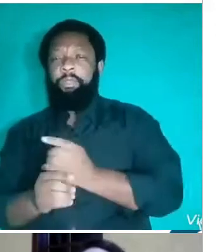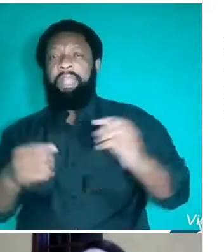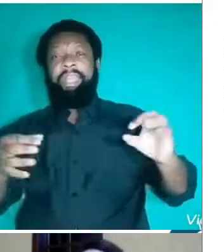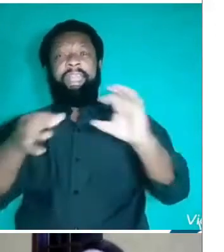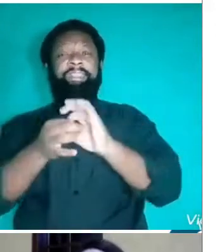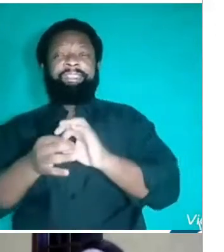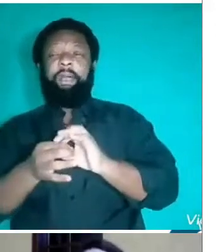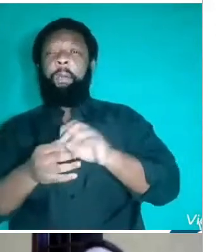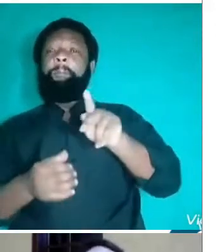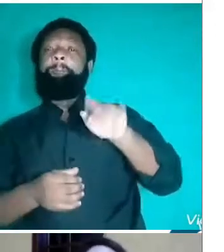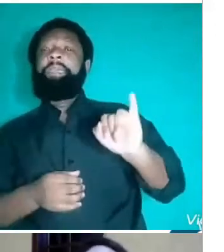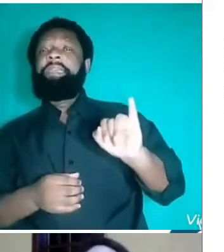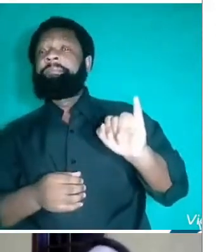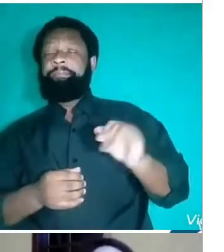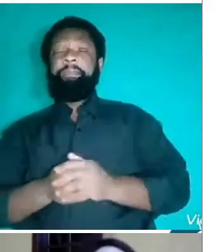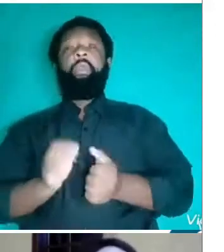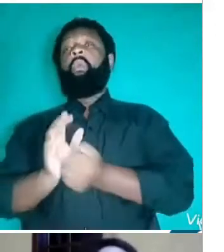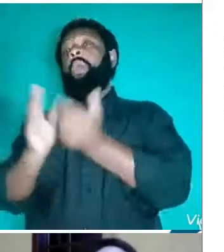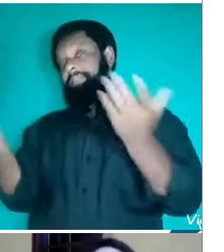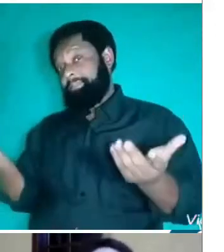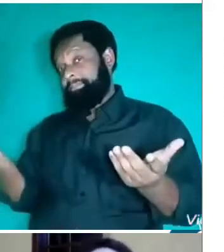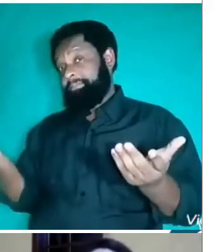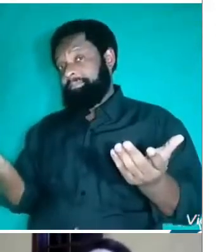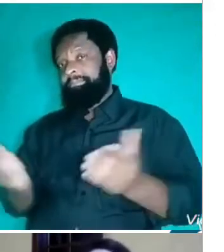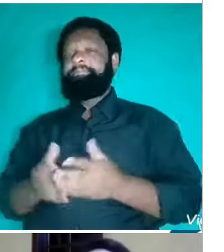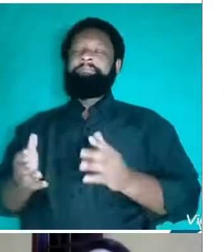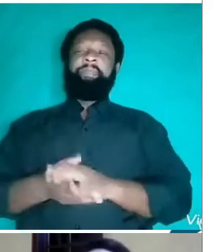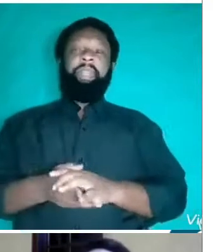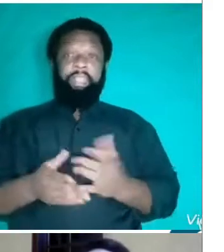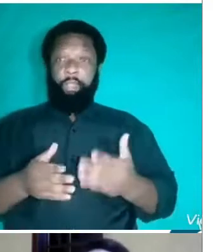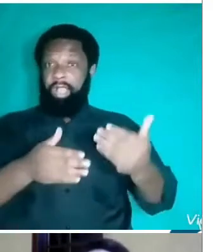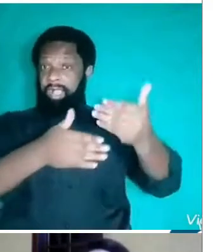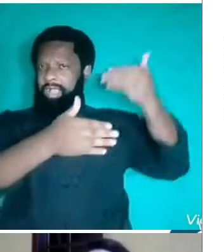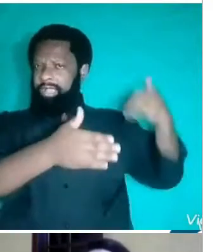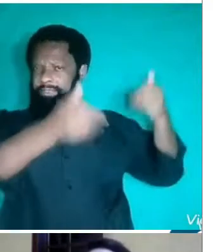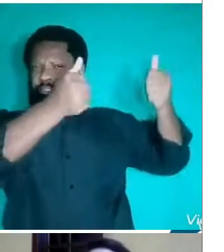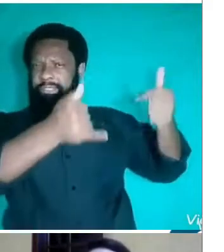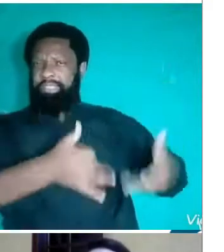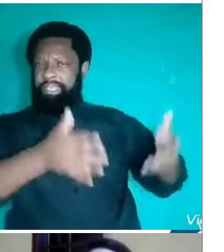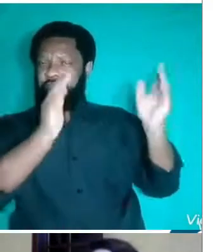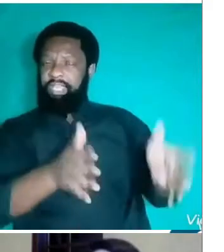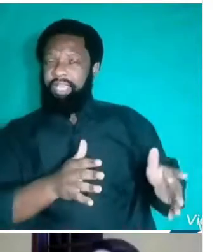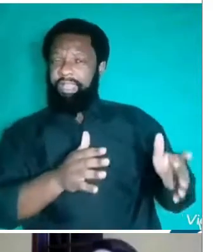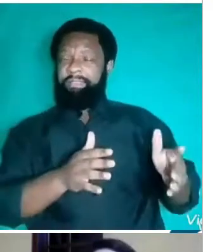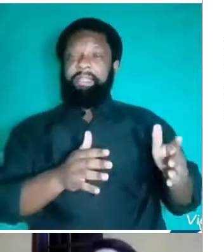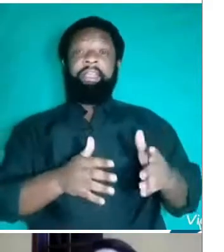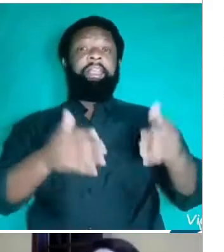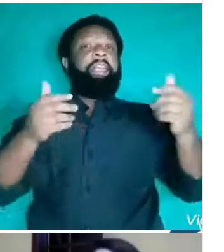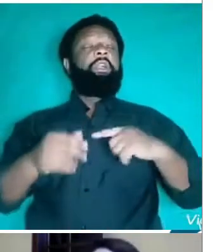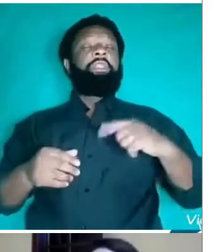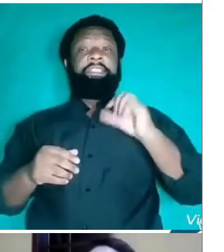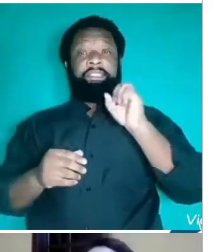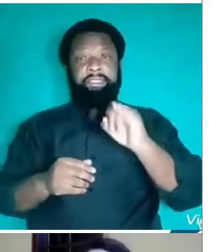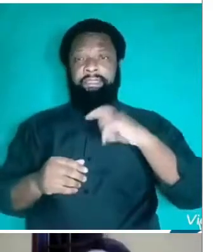π correspondente a quanto? Então, como foi falado, né, anteriormente, como eu falei para vocês no slide